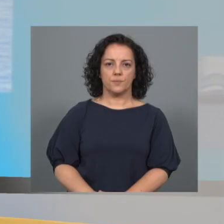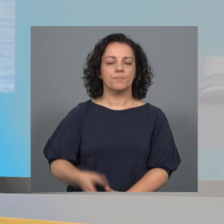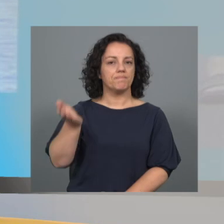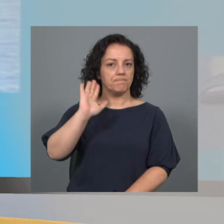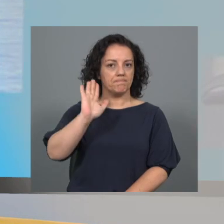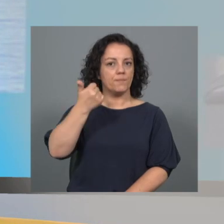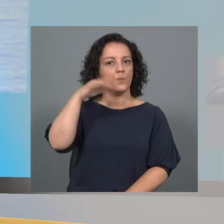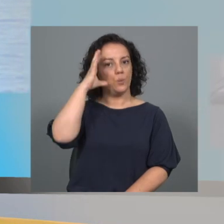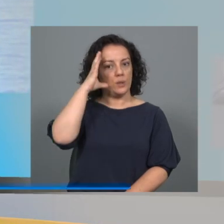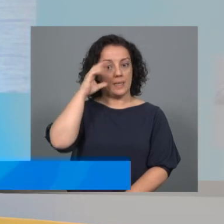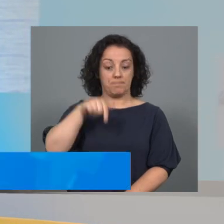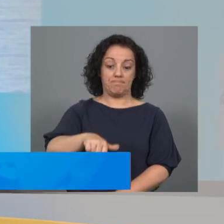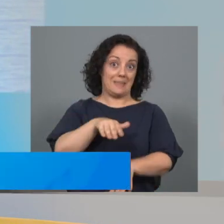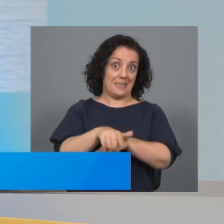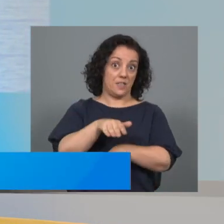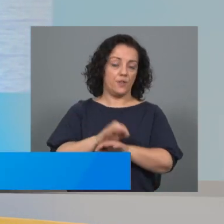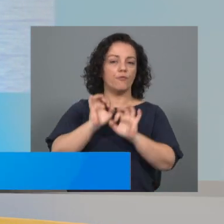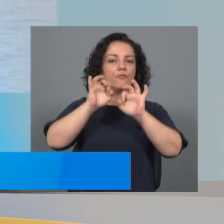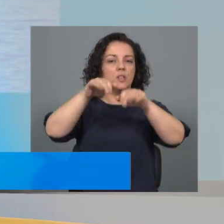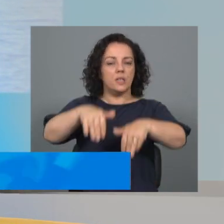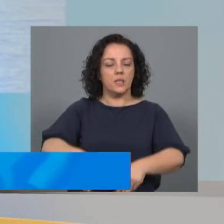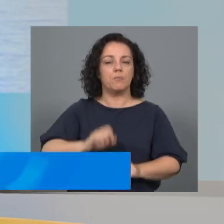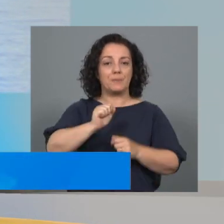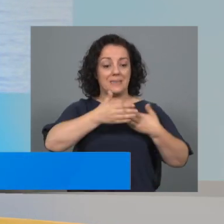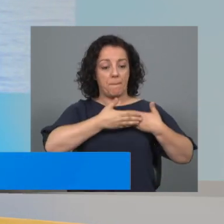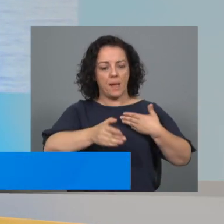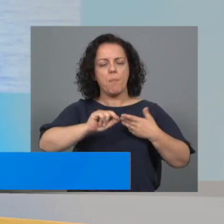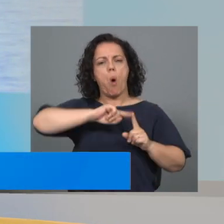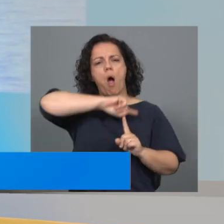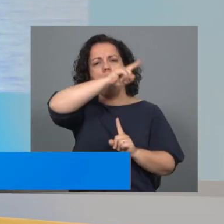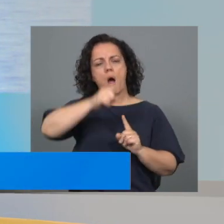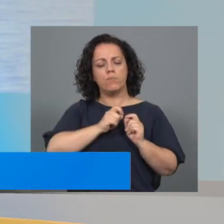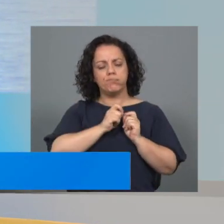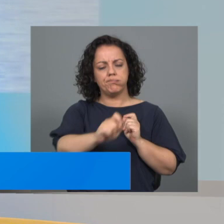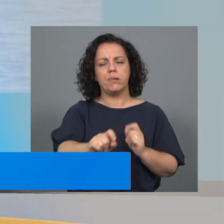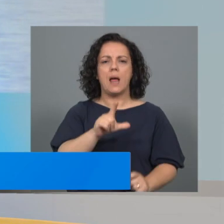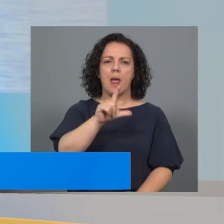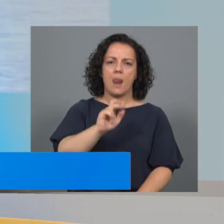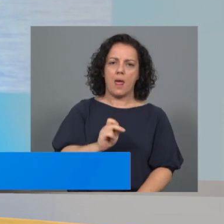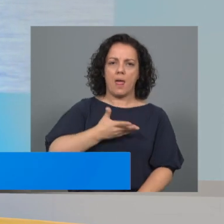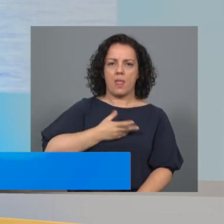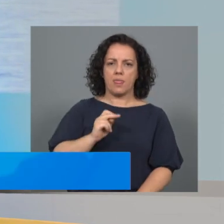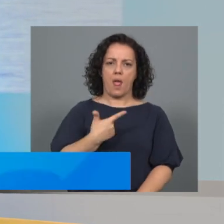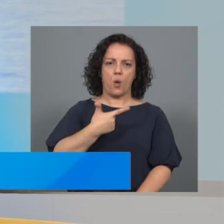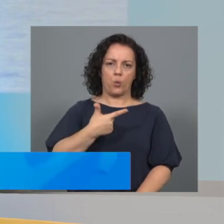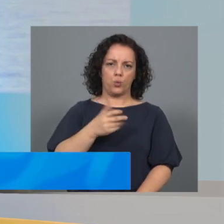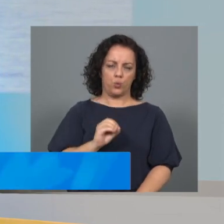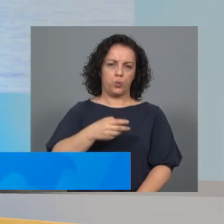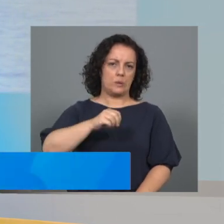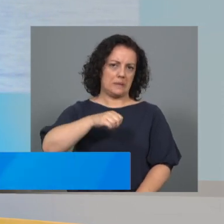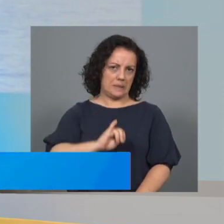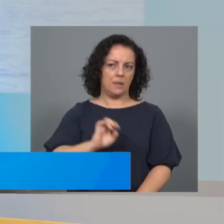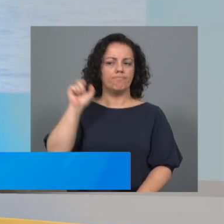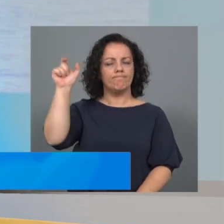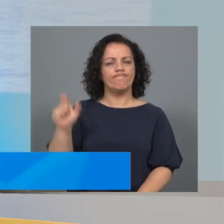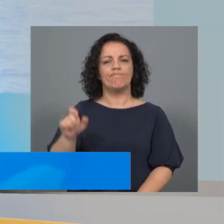Olá, muito boa tarde. Termina esta terça-feira a semana e o ano Laudato Si, uma iniciativa do Papa Francisco para alertar para o necessário